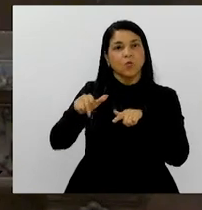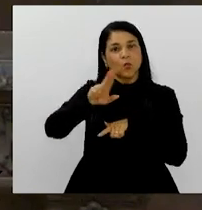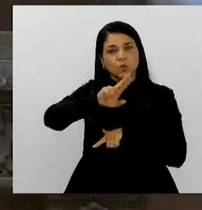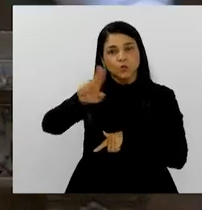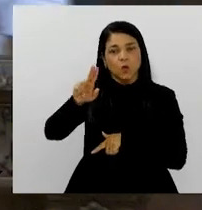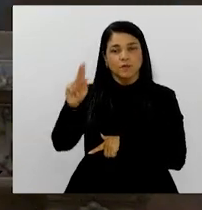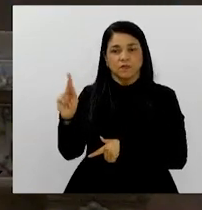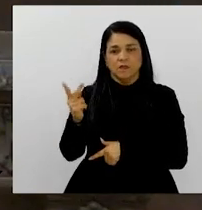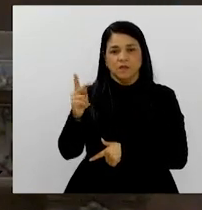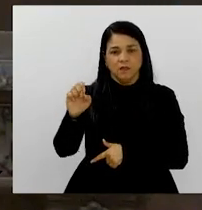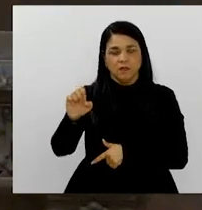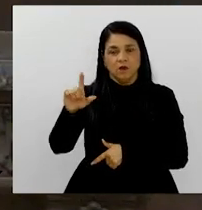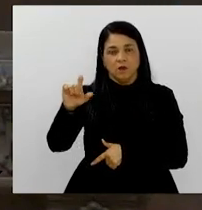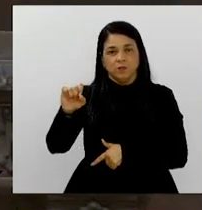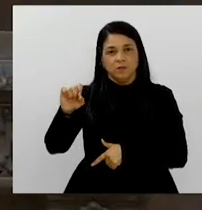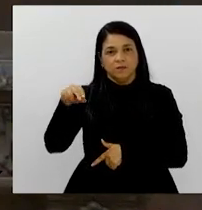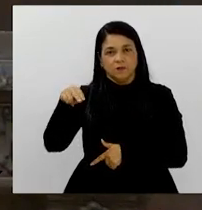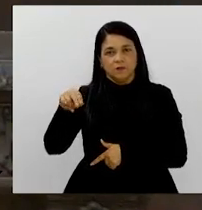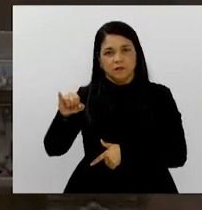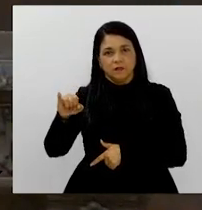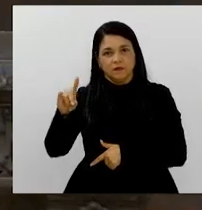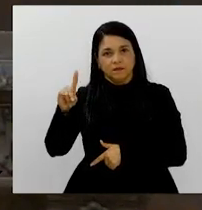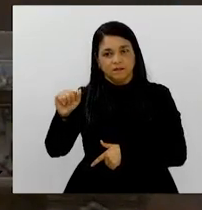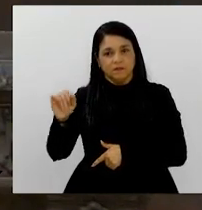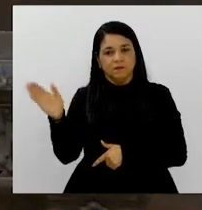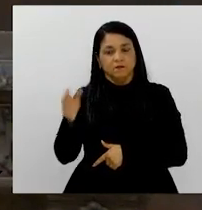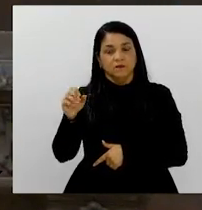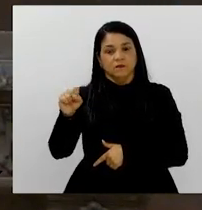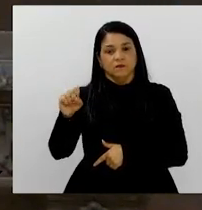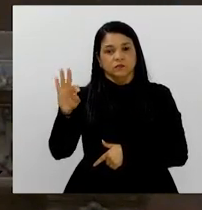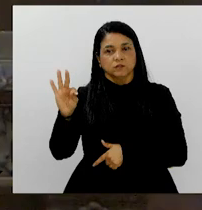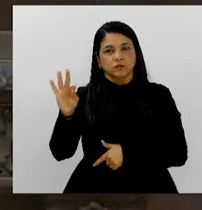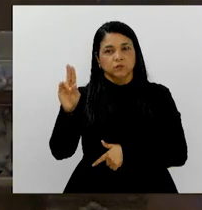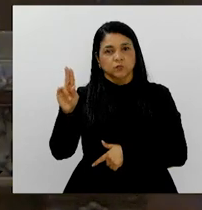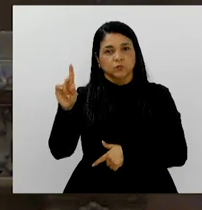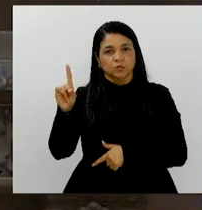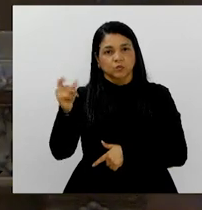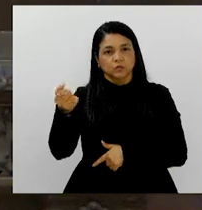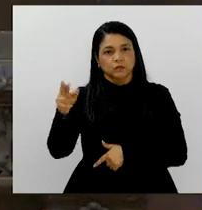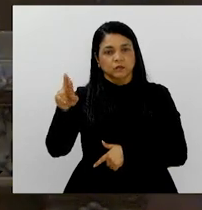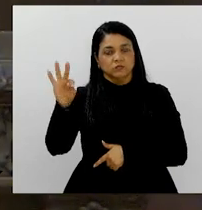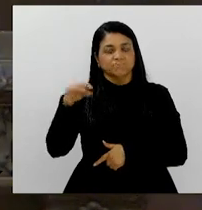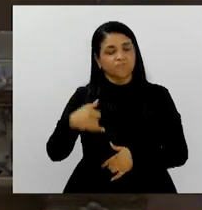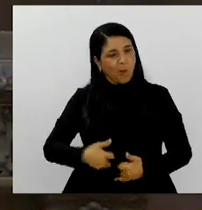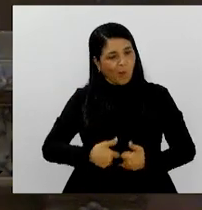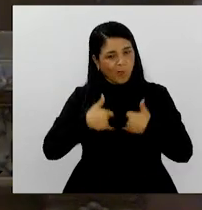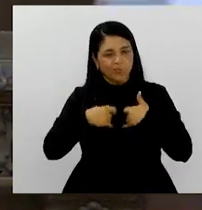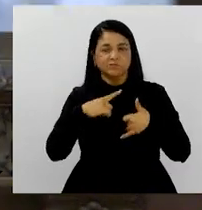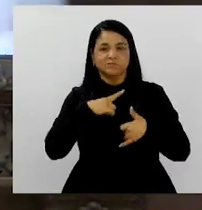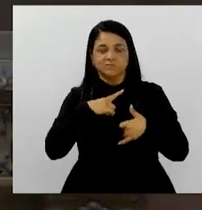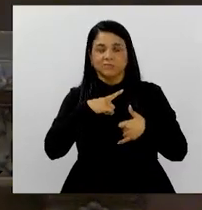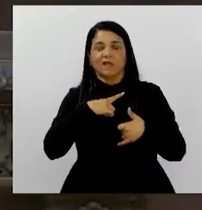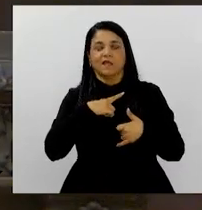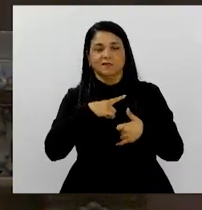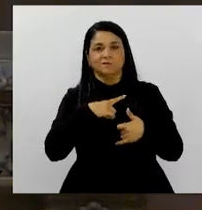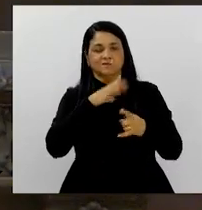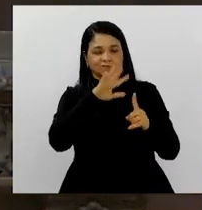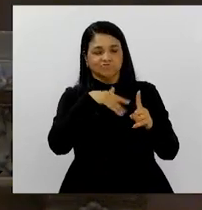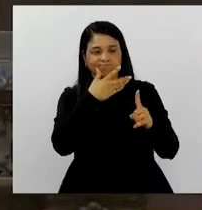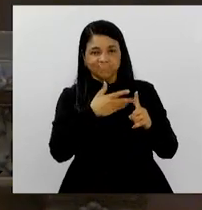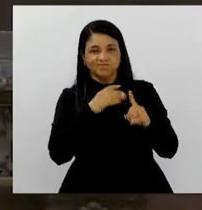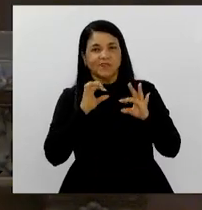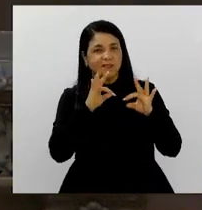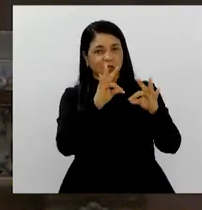Eloneida Studart é algo que certamente nos enche de orgulho e honra muito a cada